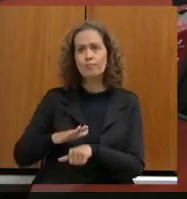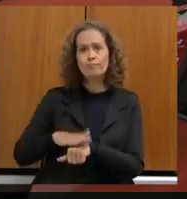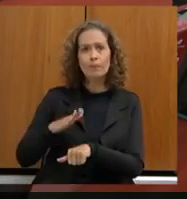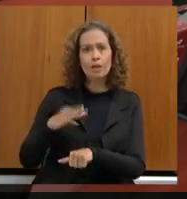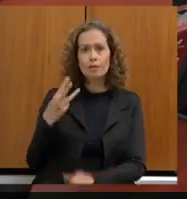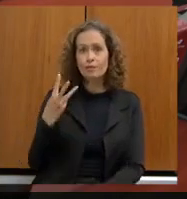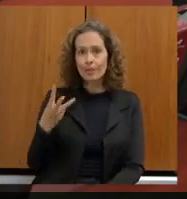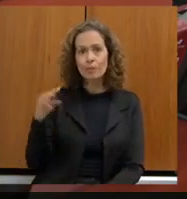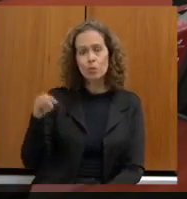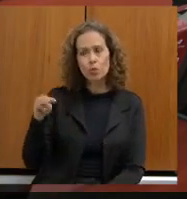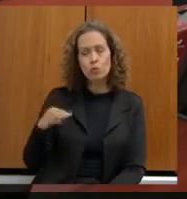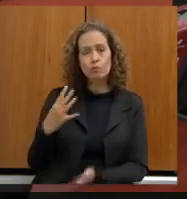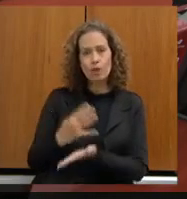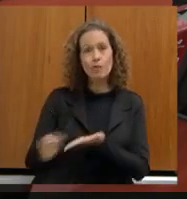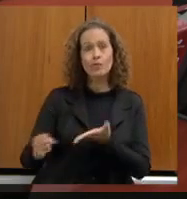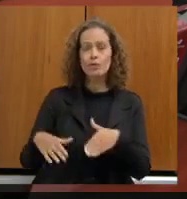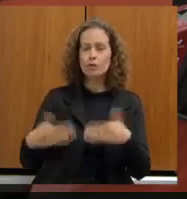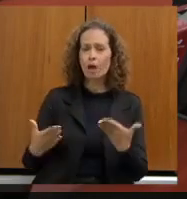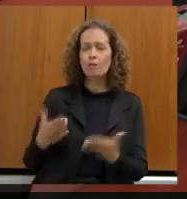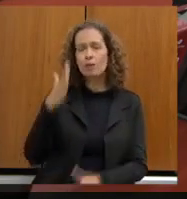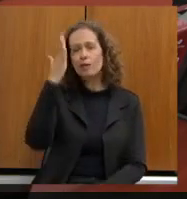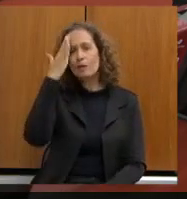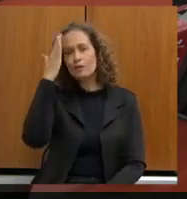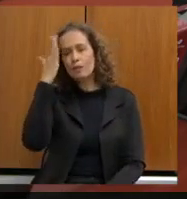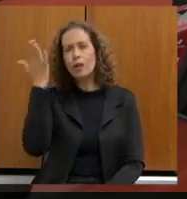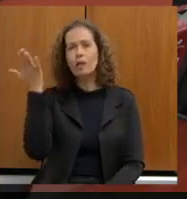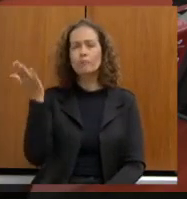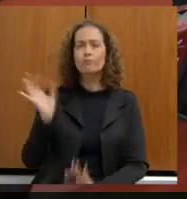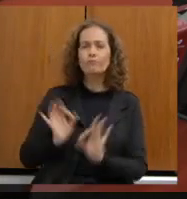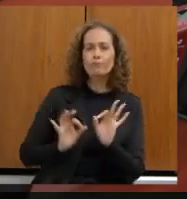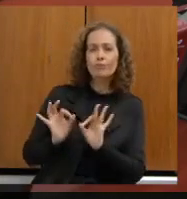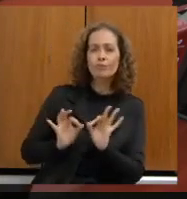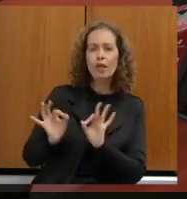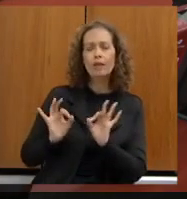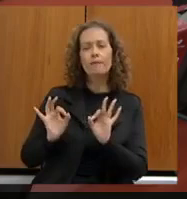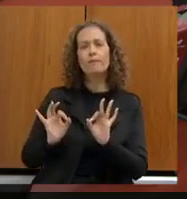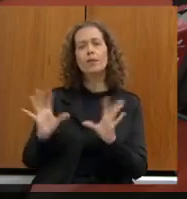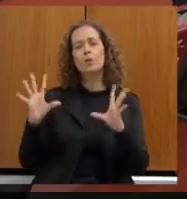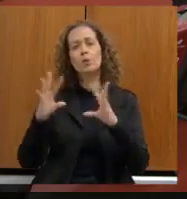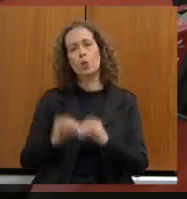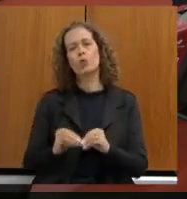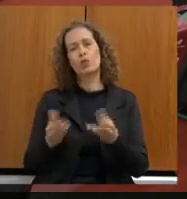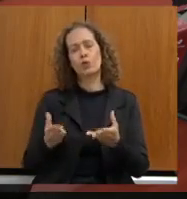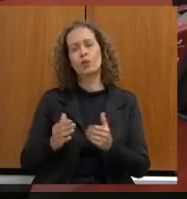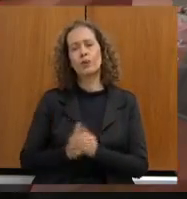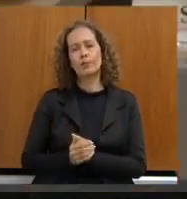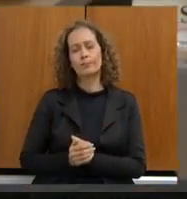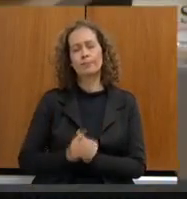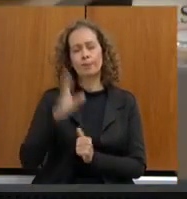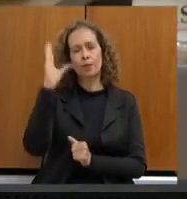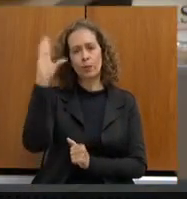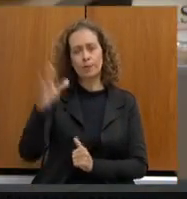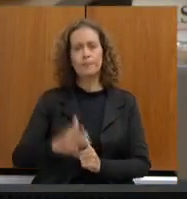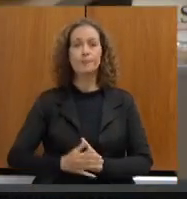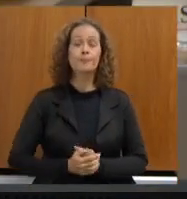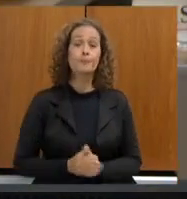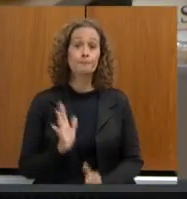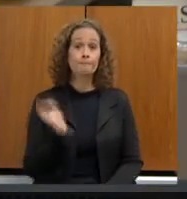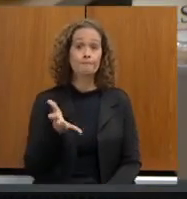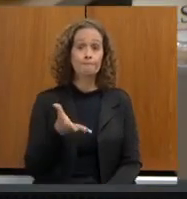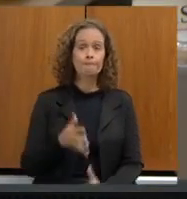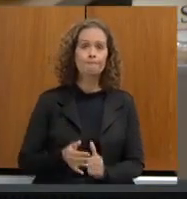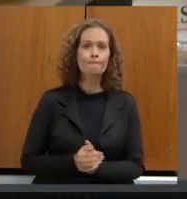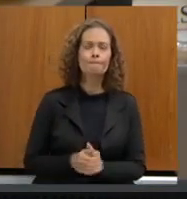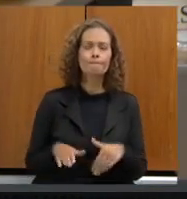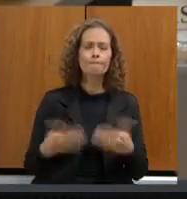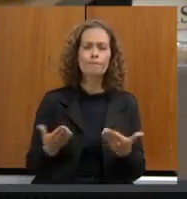é só para o sorteio uma noção para sair finalizando isso tranquilo tô acelera aqui assim o Patrulha